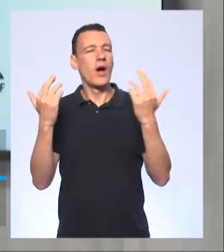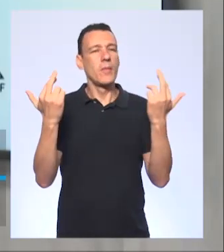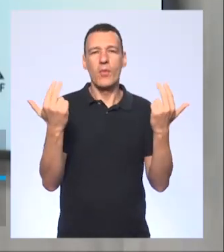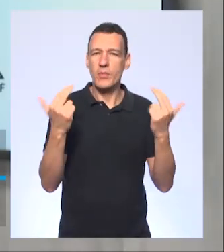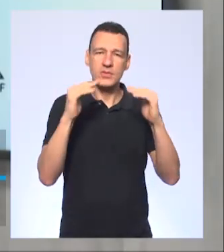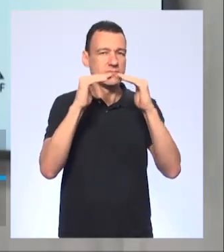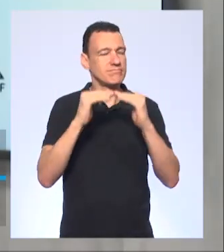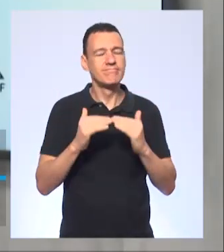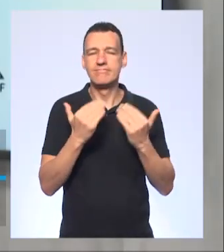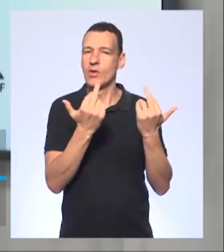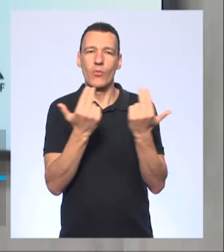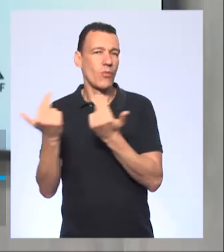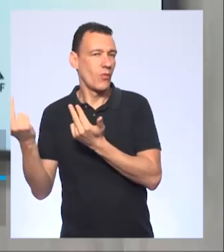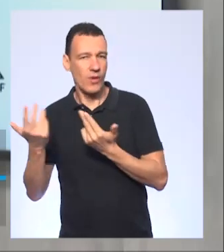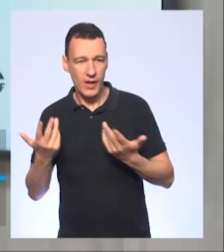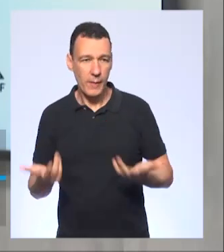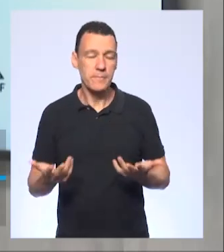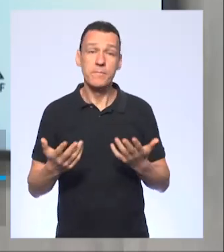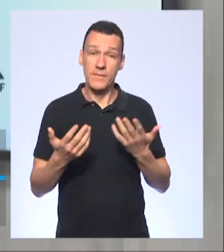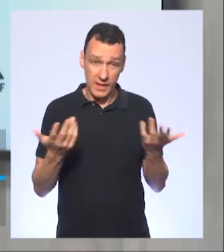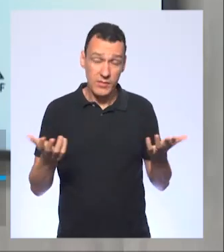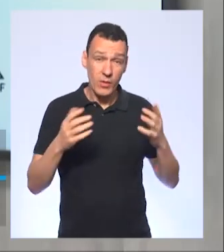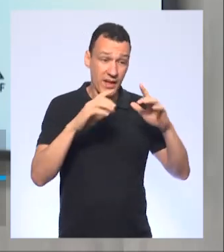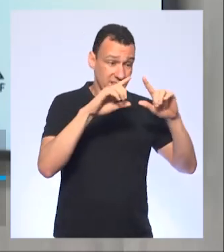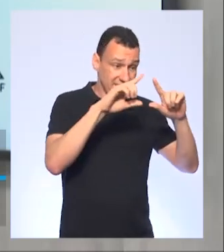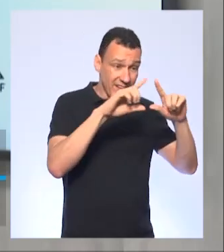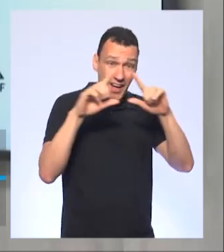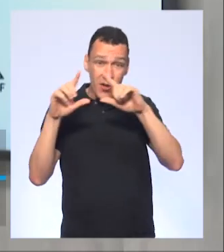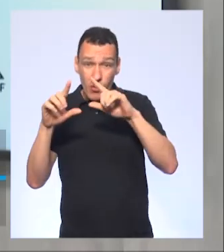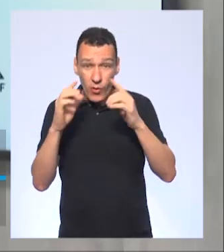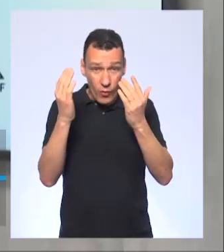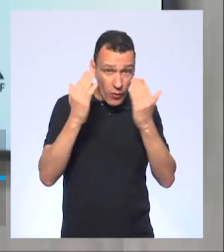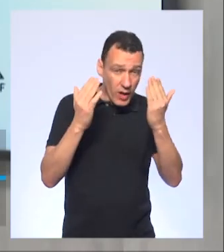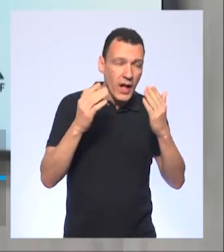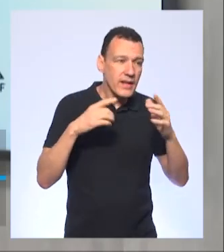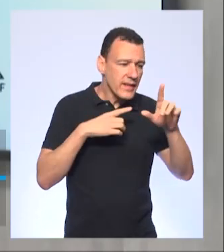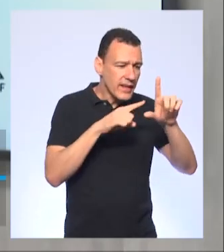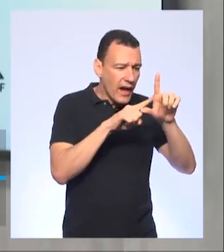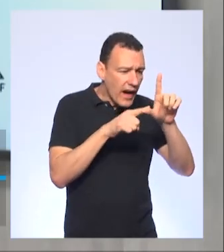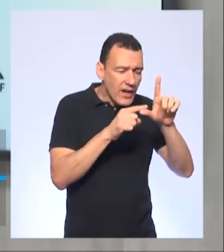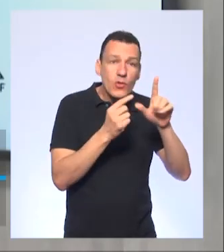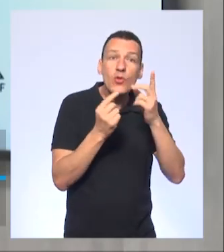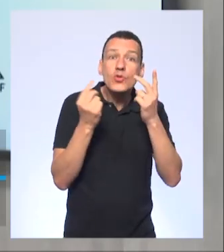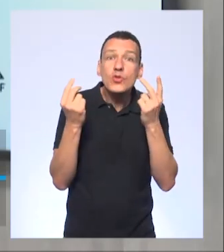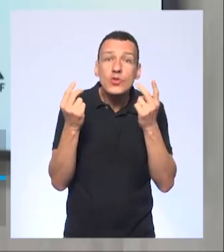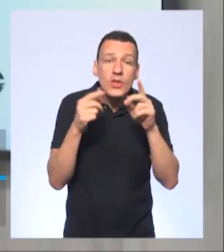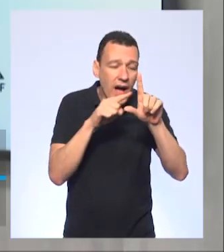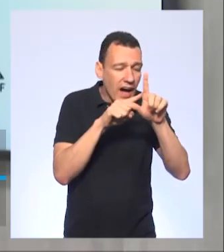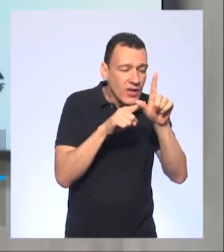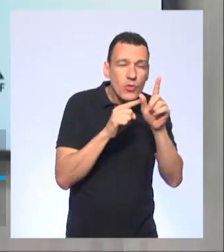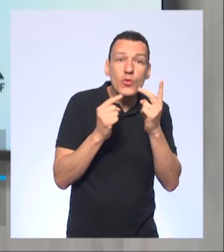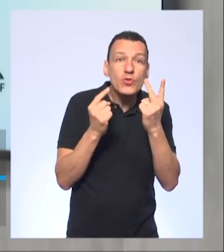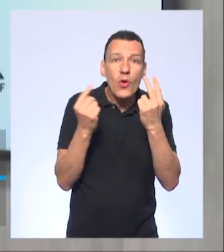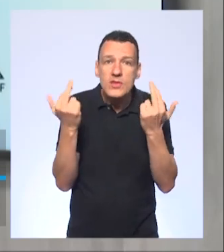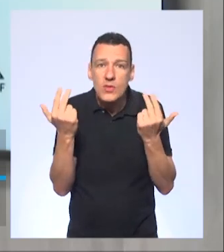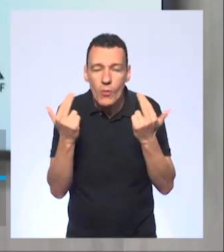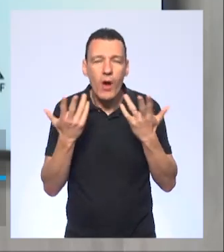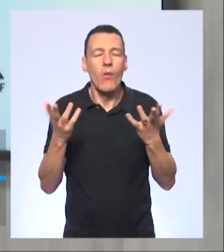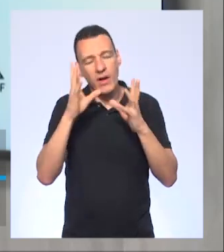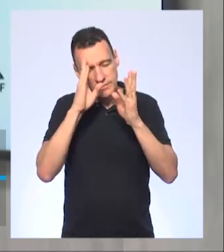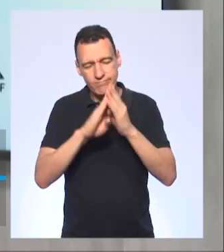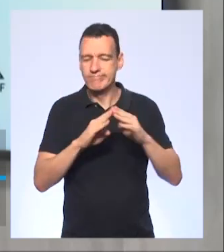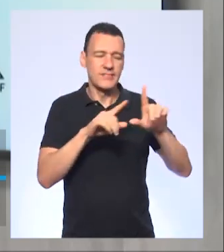dois triângulos, comparou dois triângulos, percebeu que eles têm dois ângulos em comum, eu já posso falar que eles são semelhantes. Ângulos